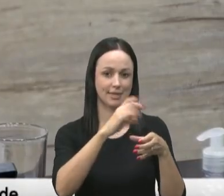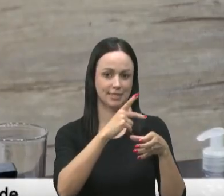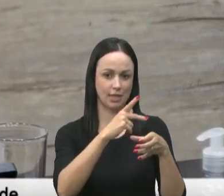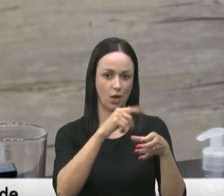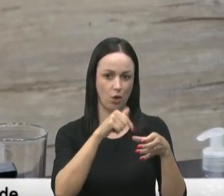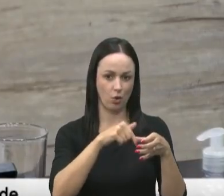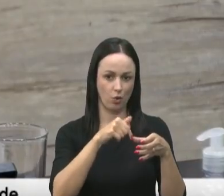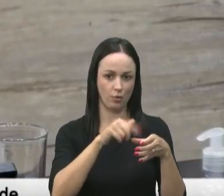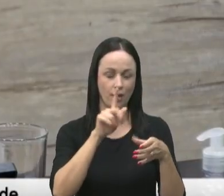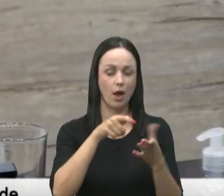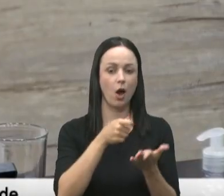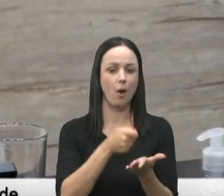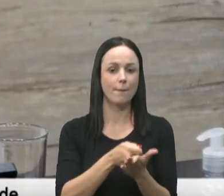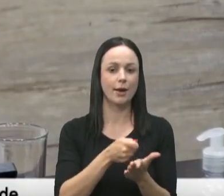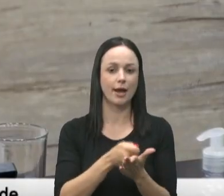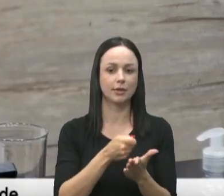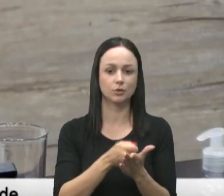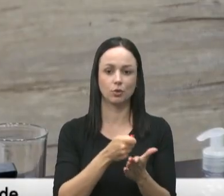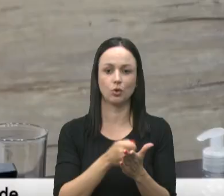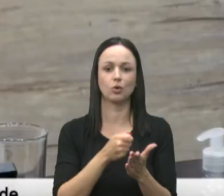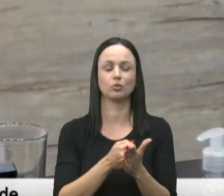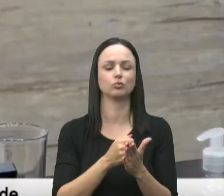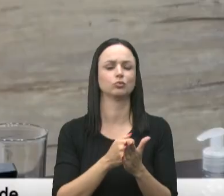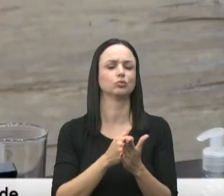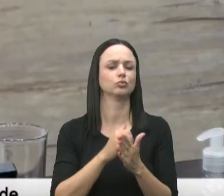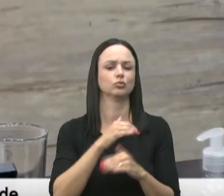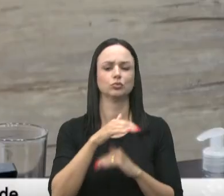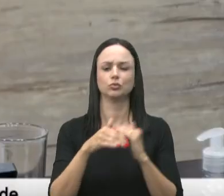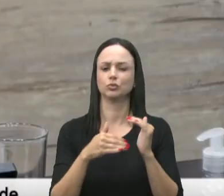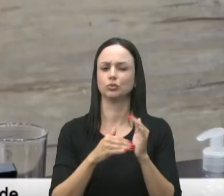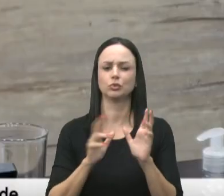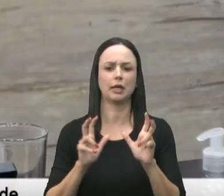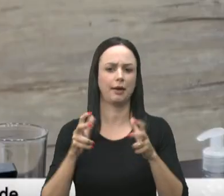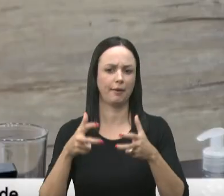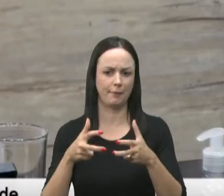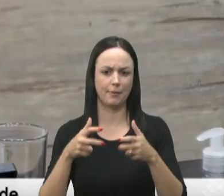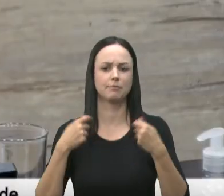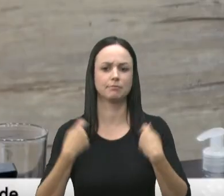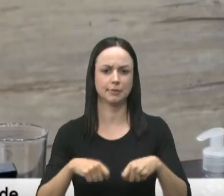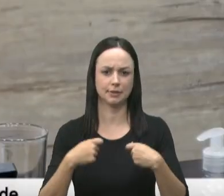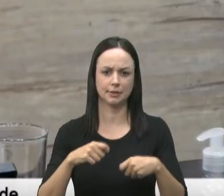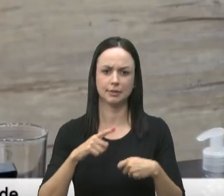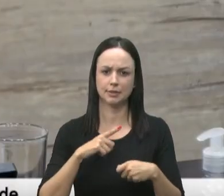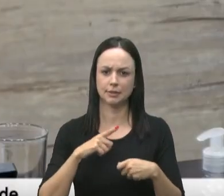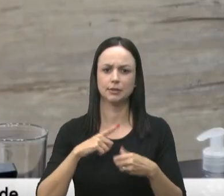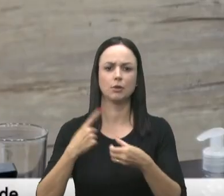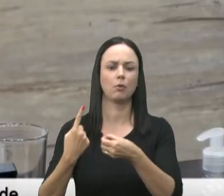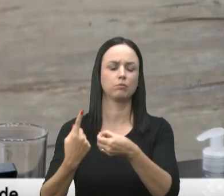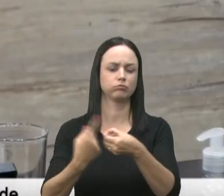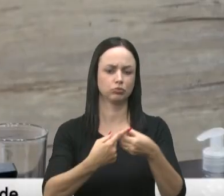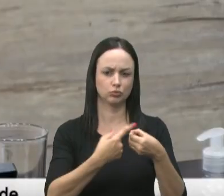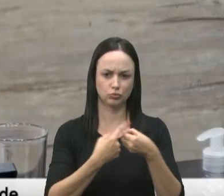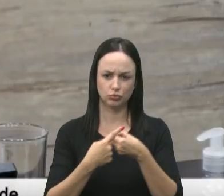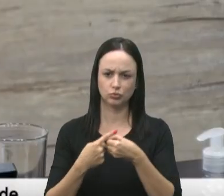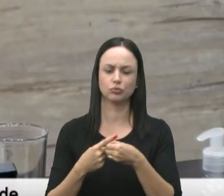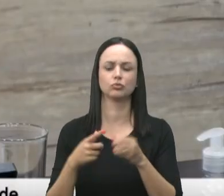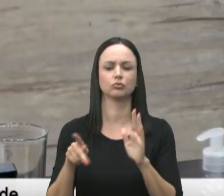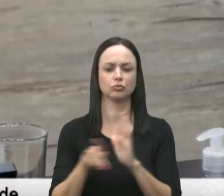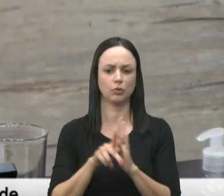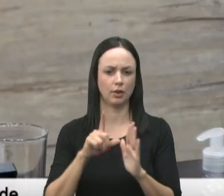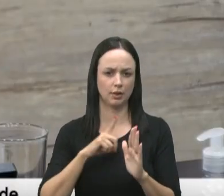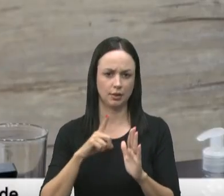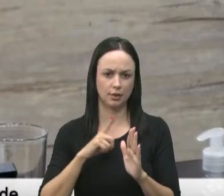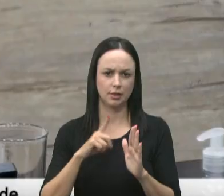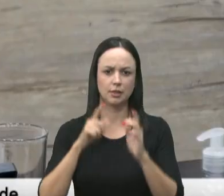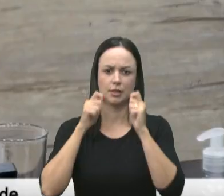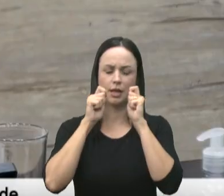em todas as casas legislativas, todos os municípios, na Câmara dos Vereadores, nas